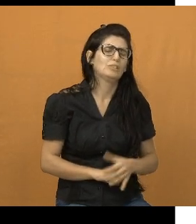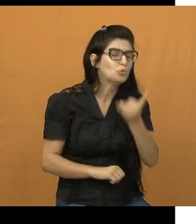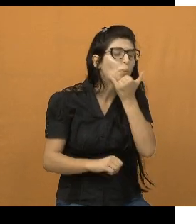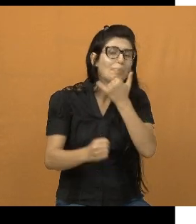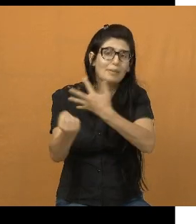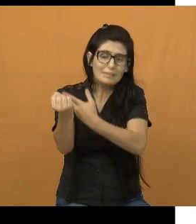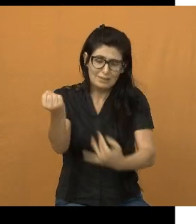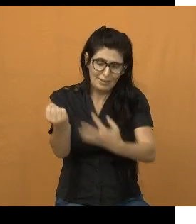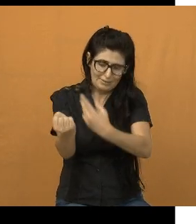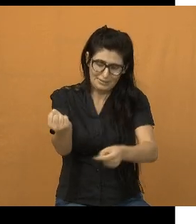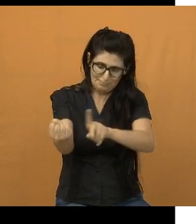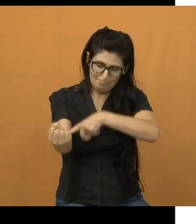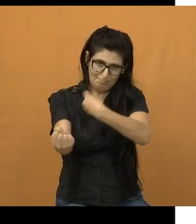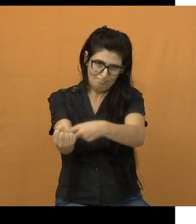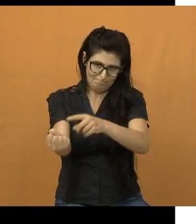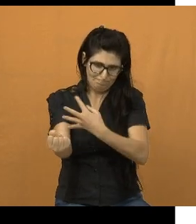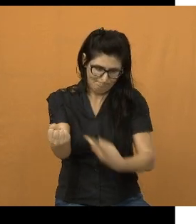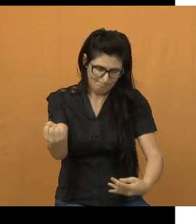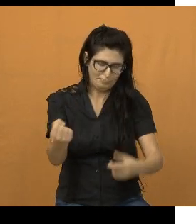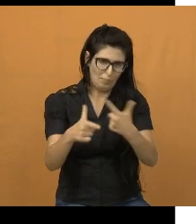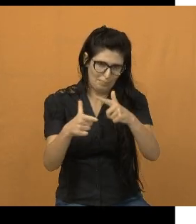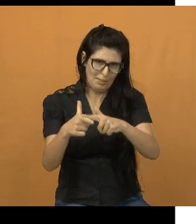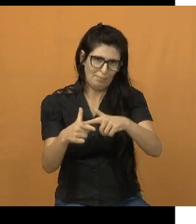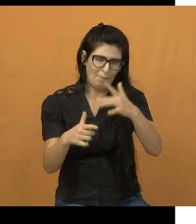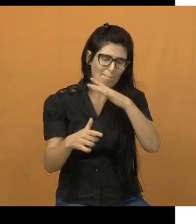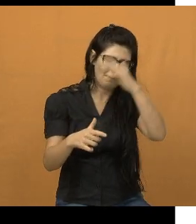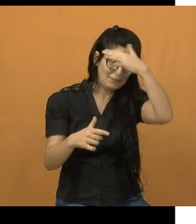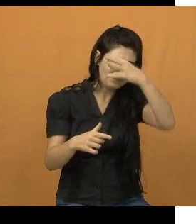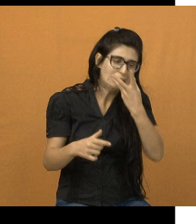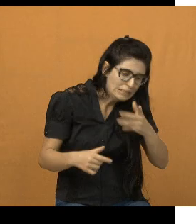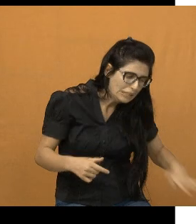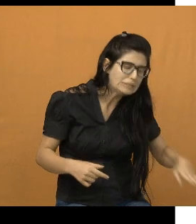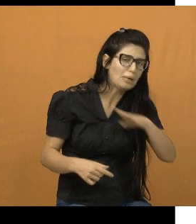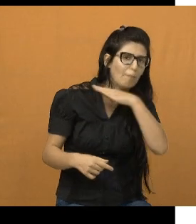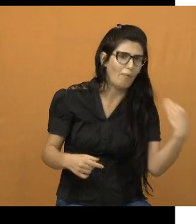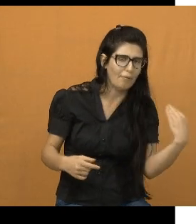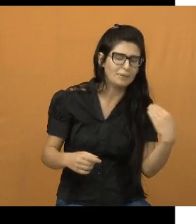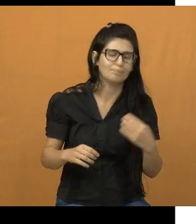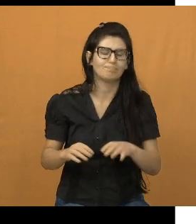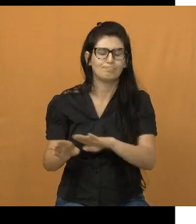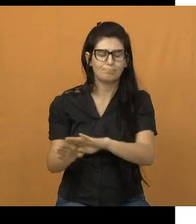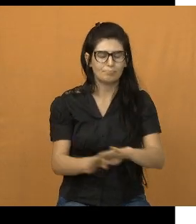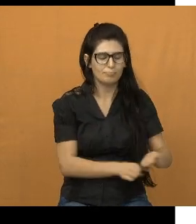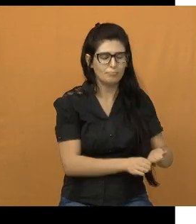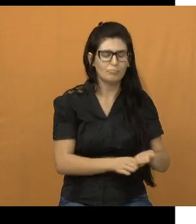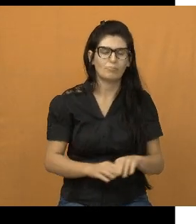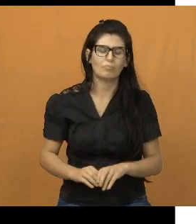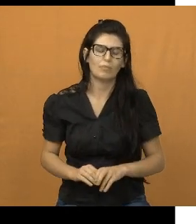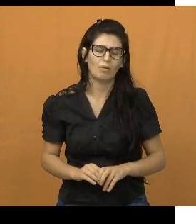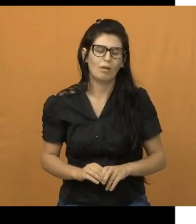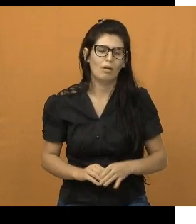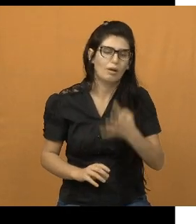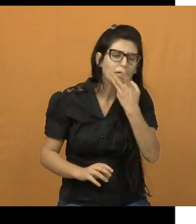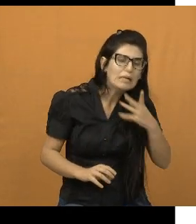Sobre a taxa de mortalidade infantil, fechamos o ano com um índice